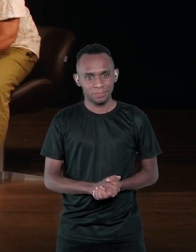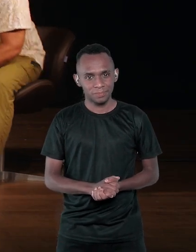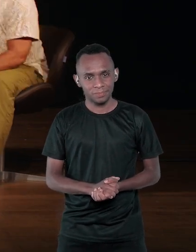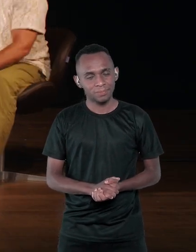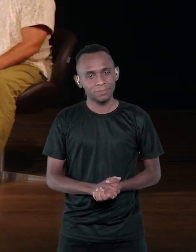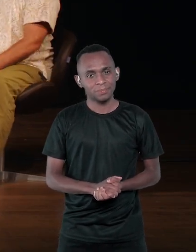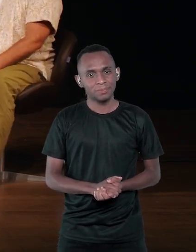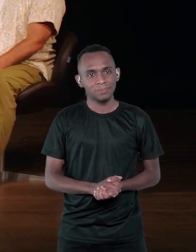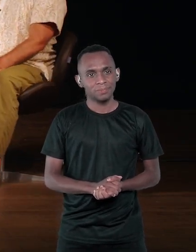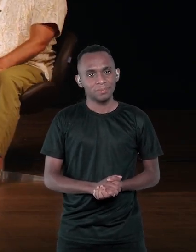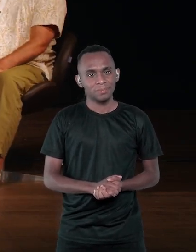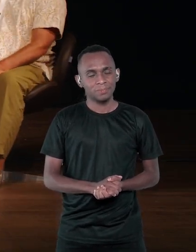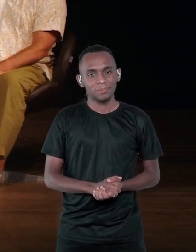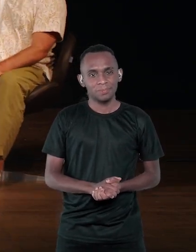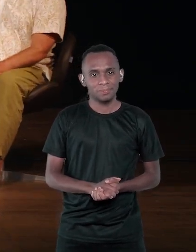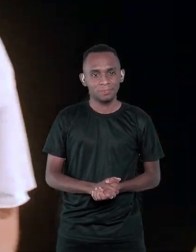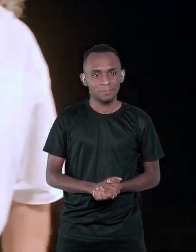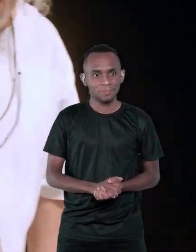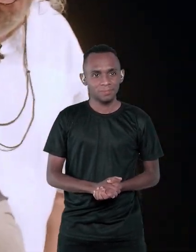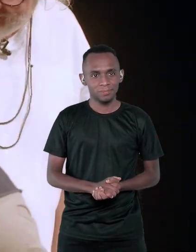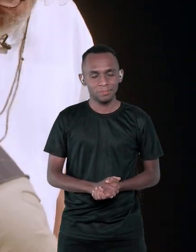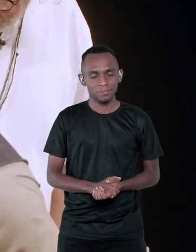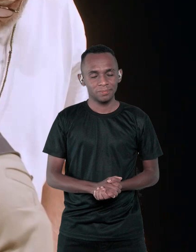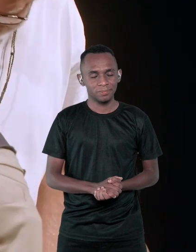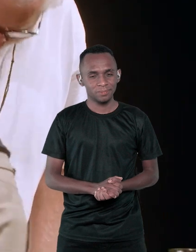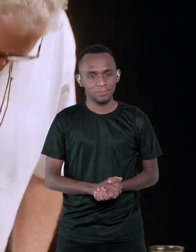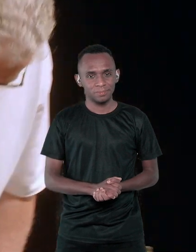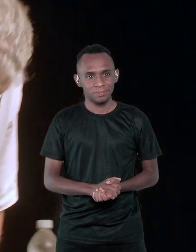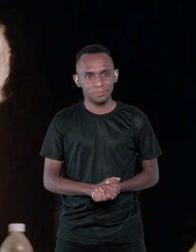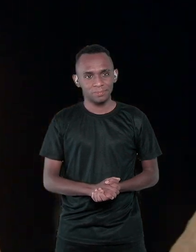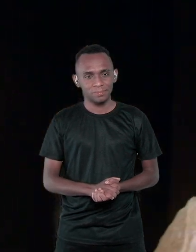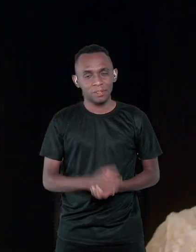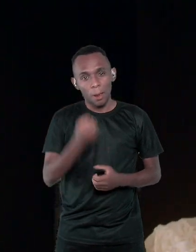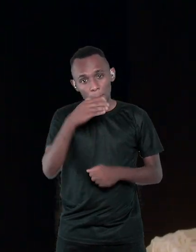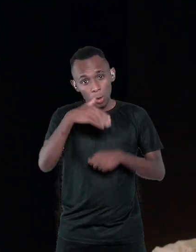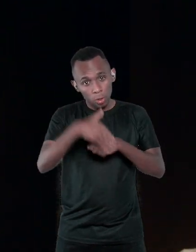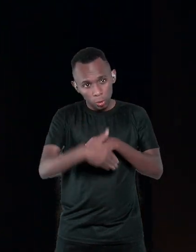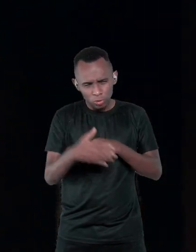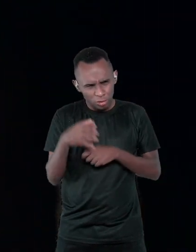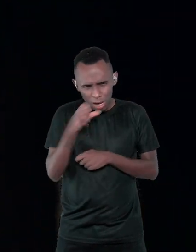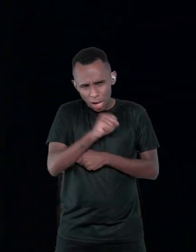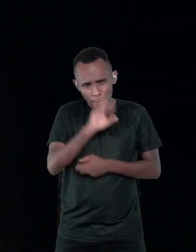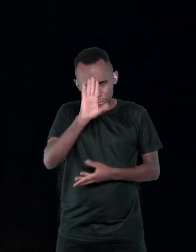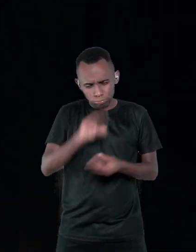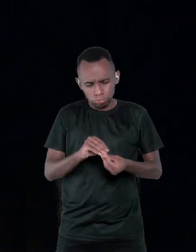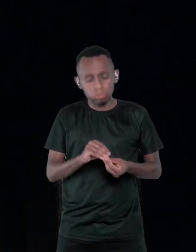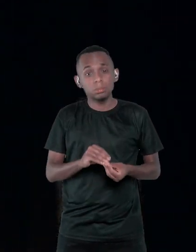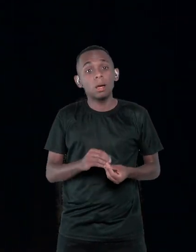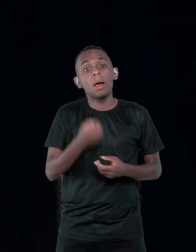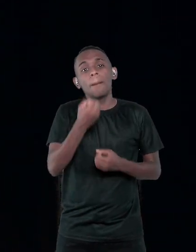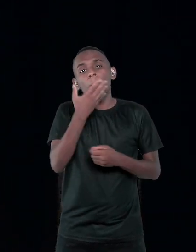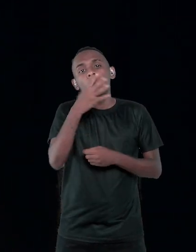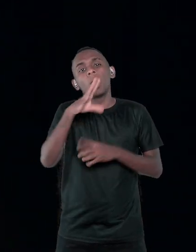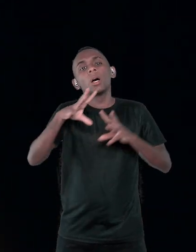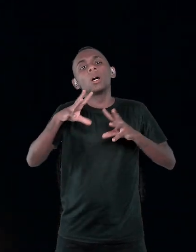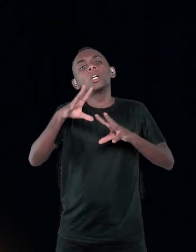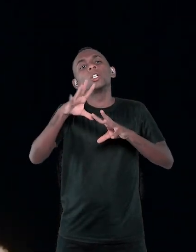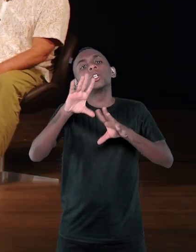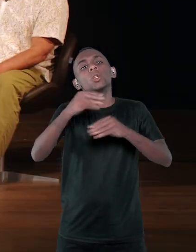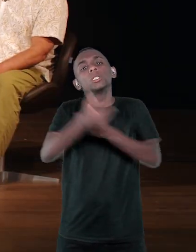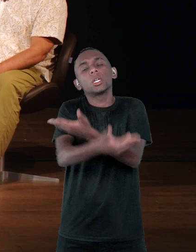Ele veste uma camisa xadrez preta com linhas brancas e uma calça bege claro. Boa noite a